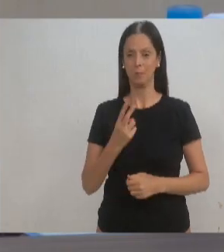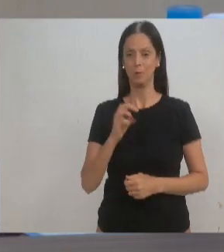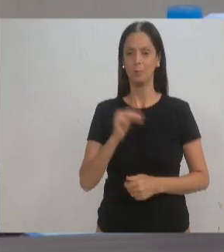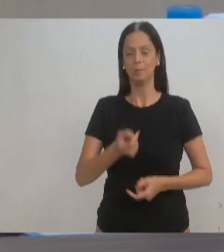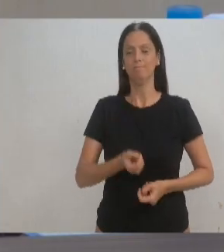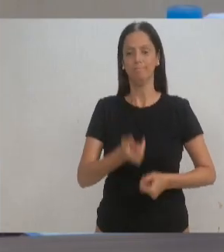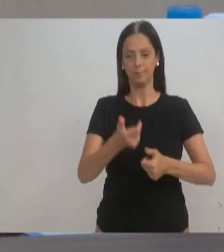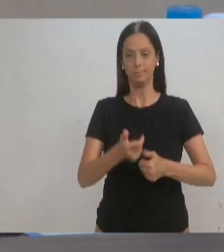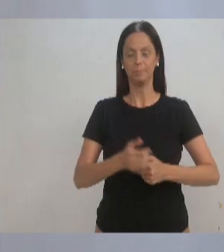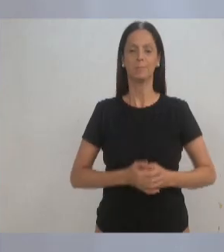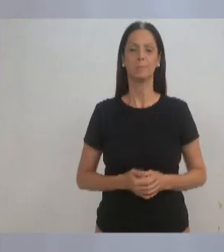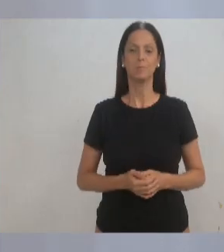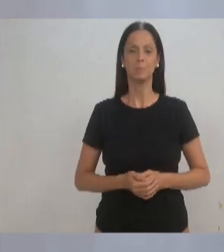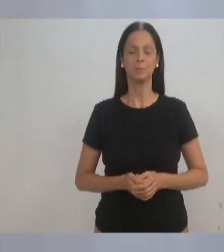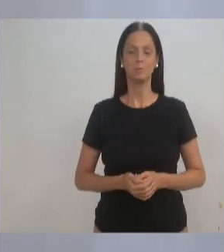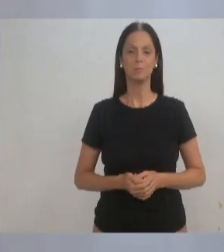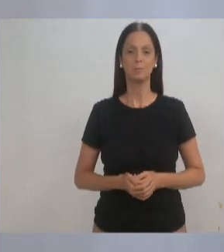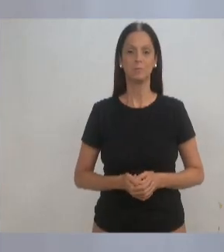2 minutos.